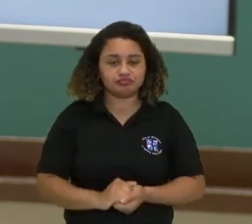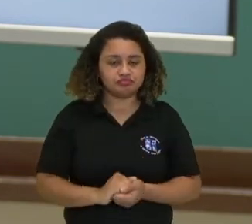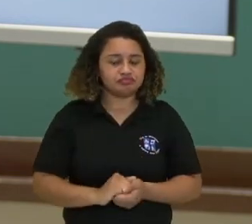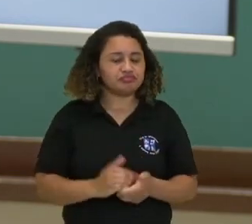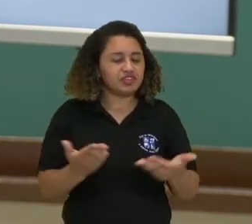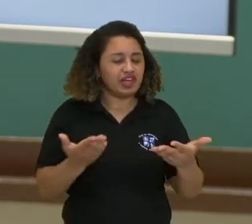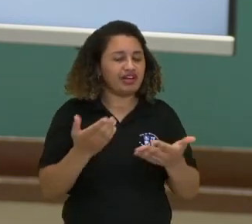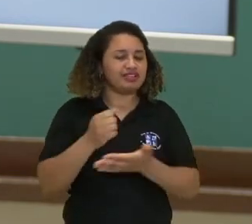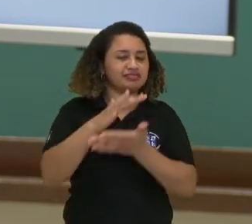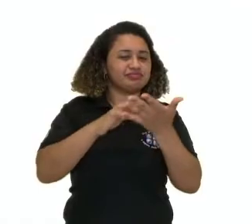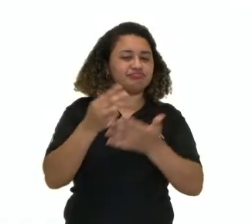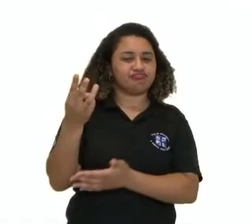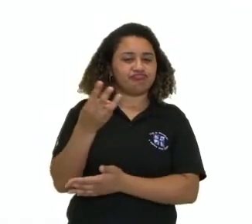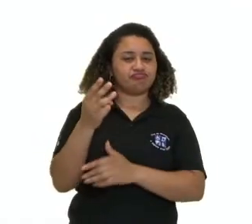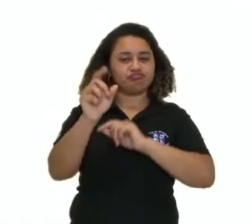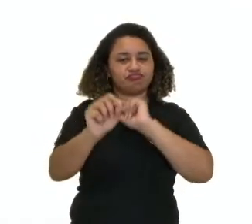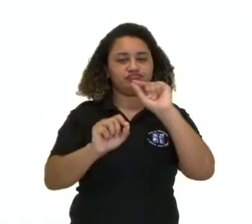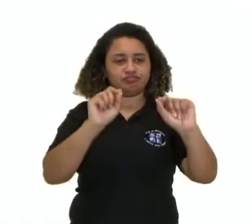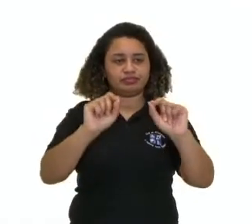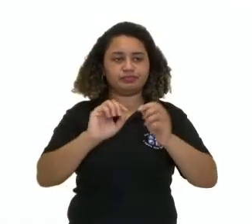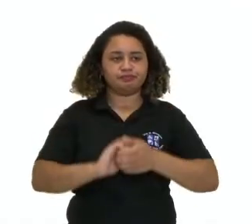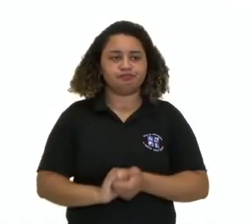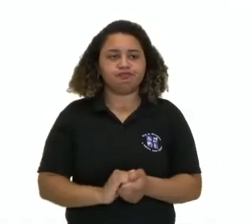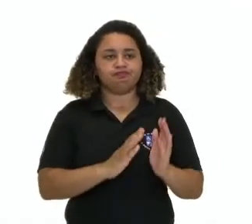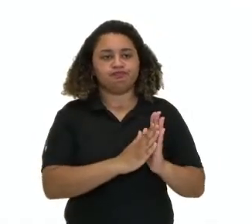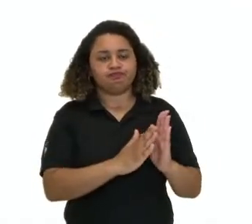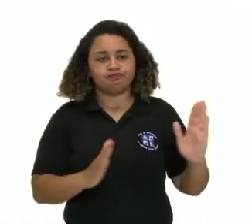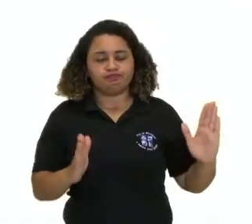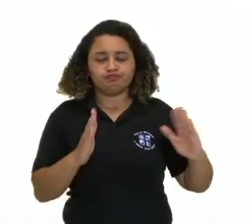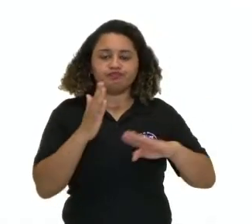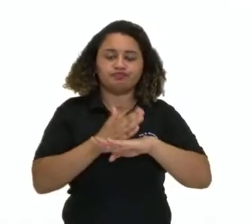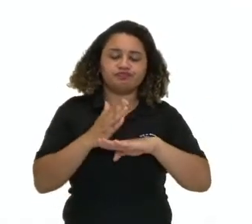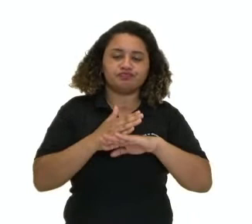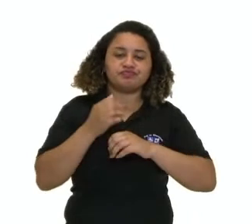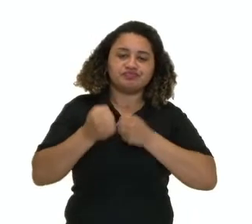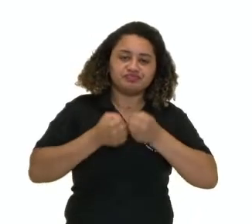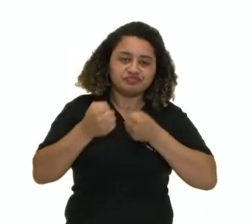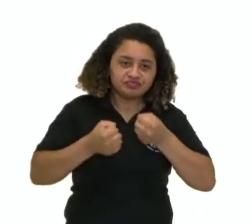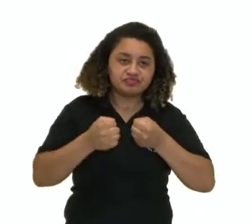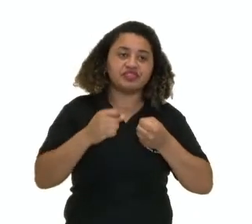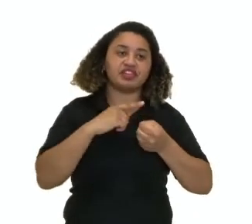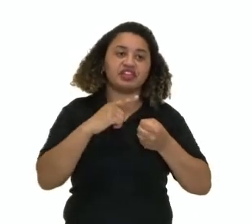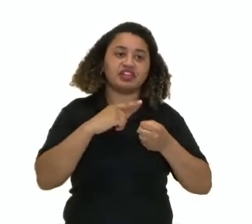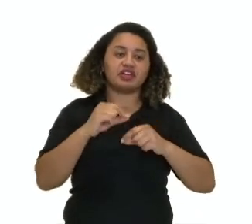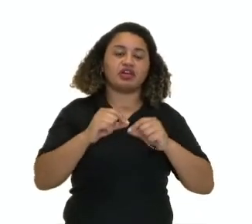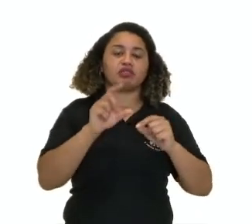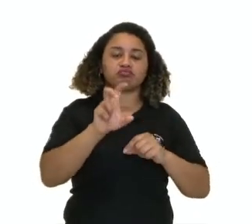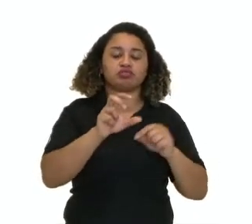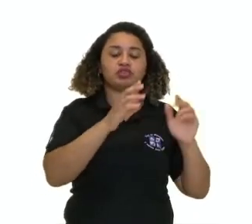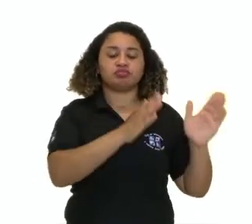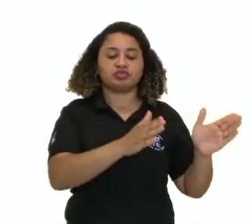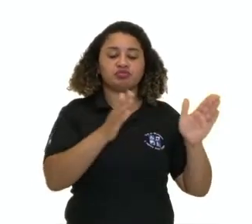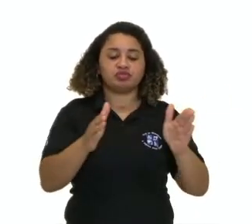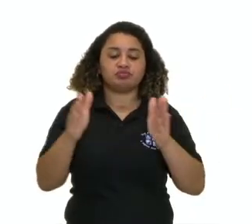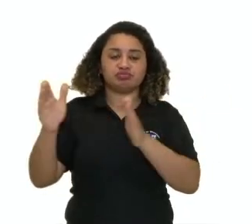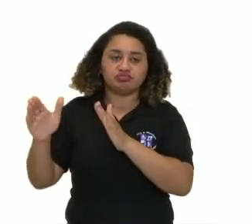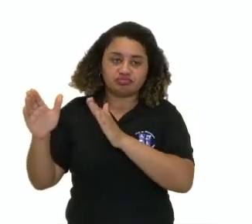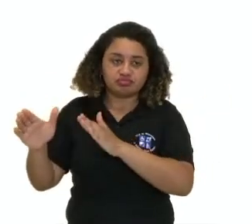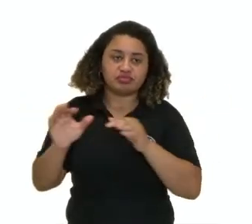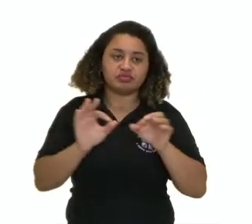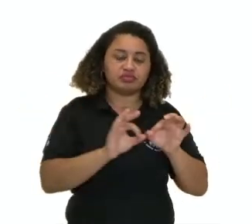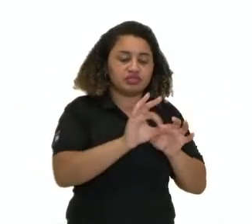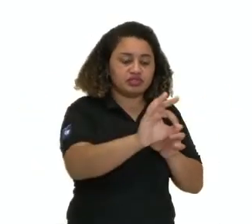Mais um, pessoal. O percurso de um treinamento de corrida é composto por 5 etapas, com